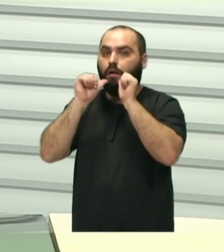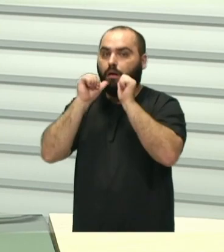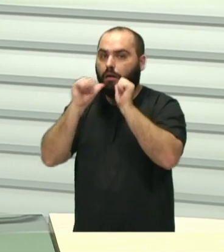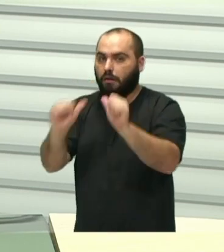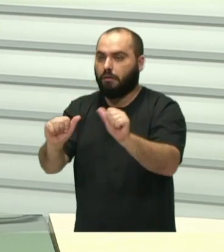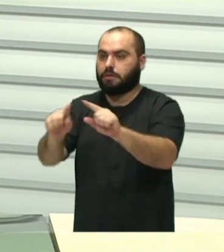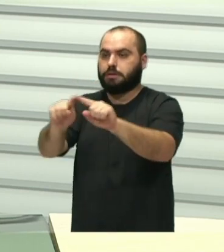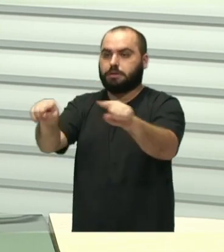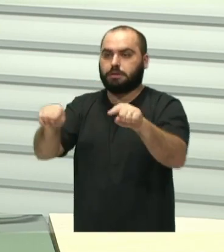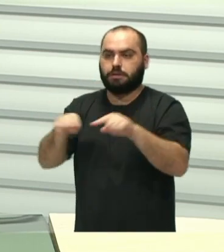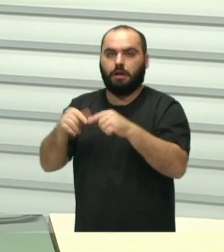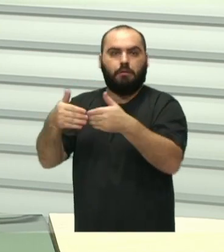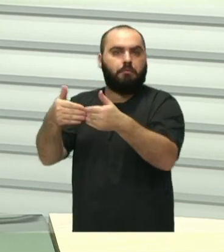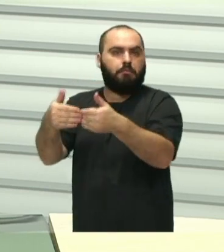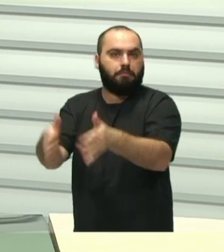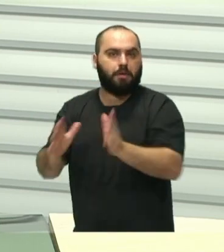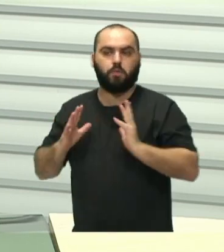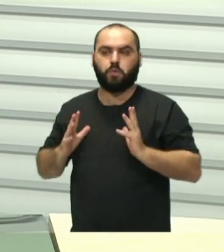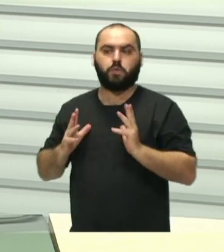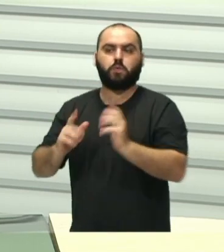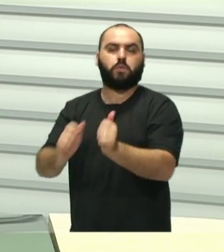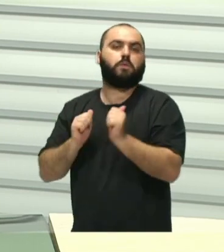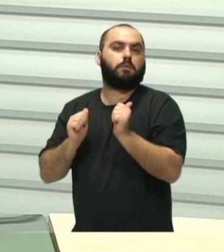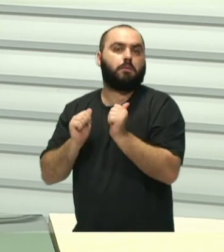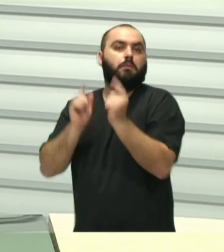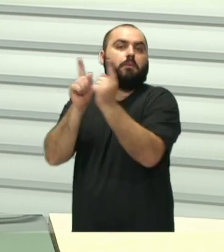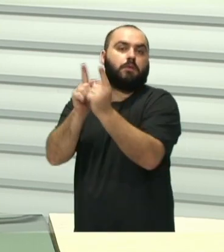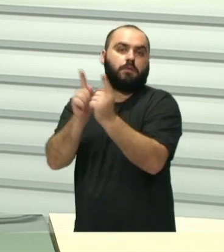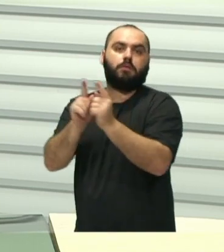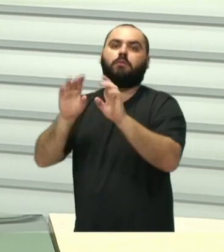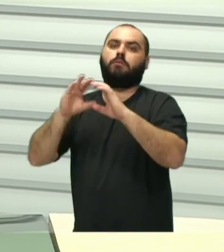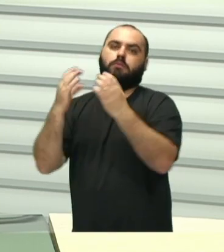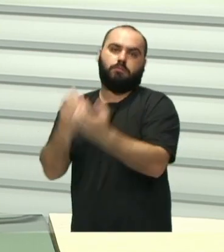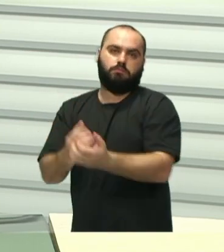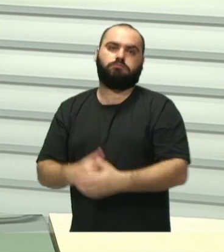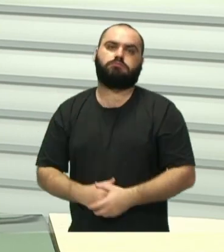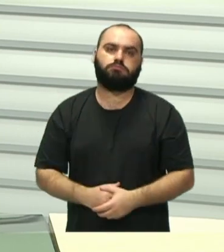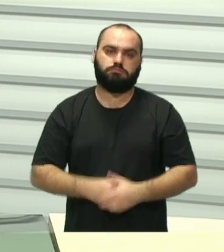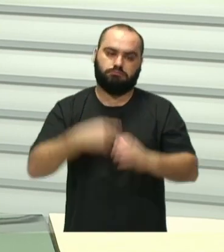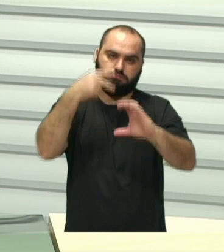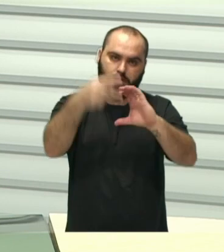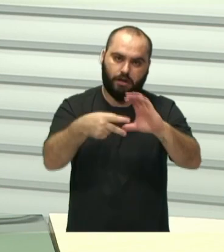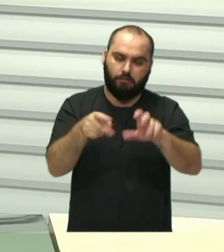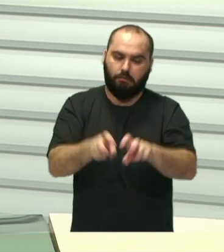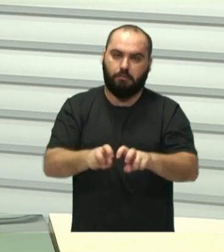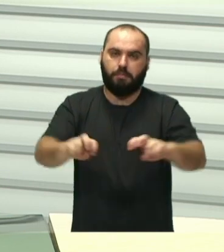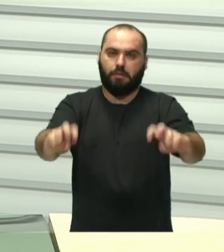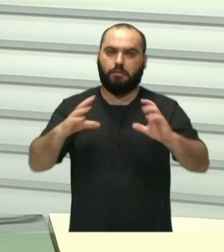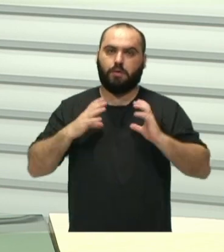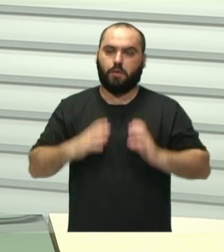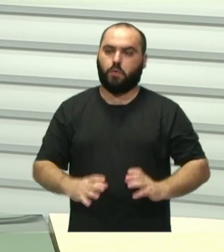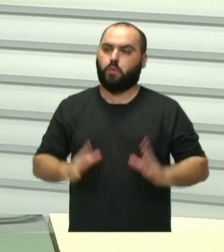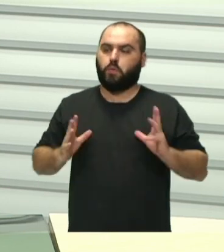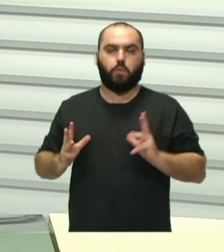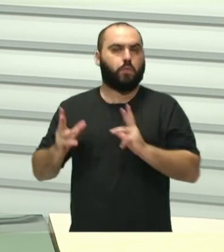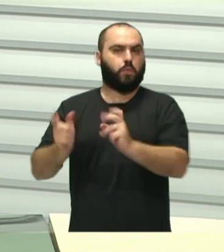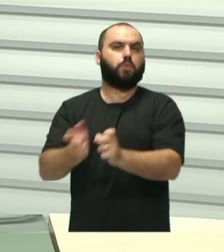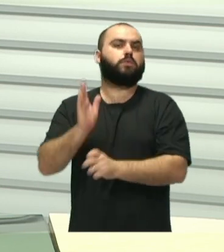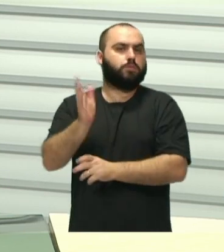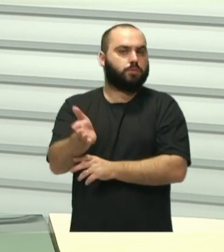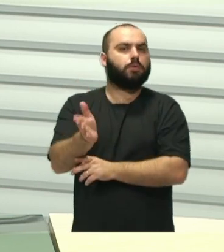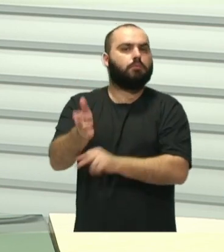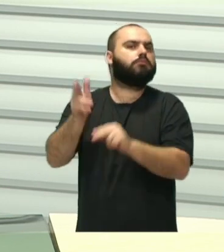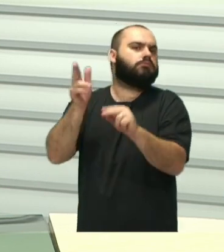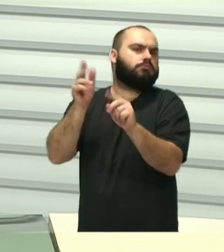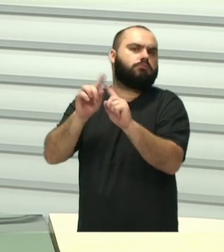os gabinetes todo aberto para atender a comunidade a câmera também balcão da Cidadania todos outros serviços já estão em funcionamento ou seja o